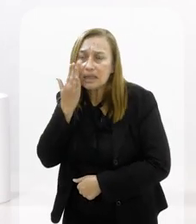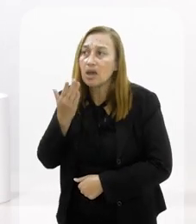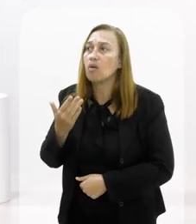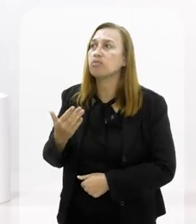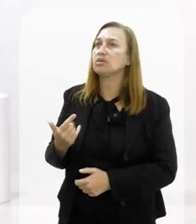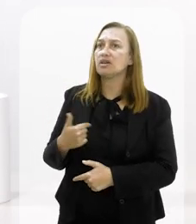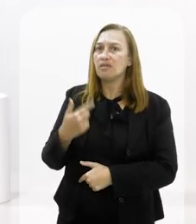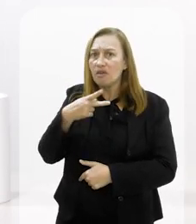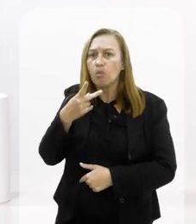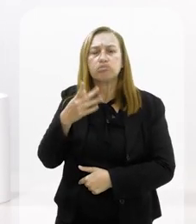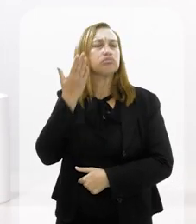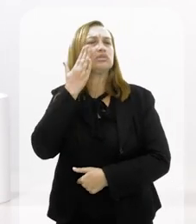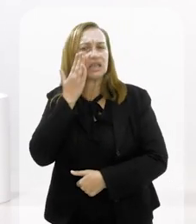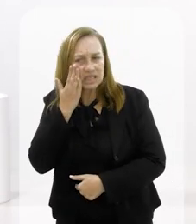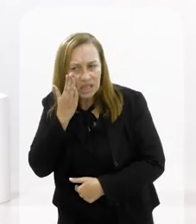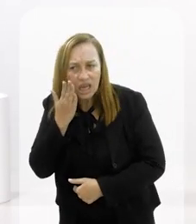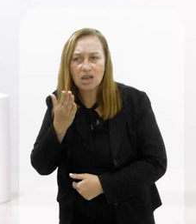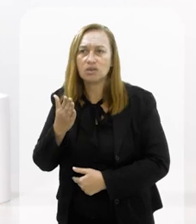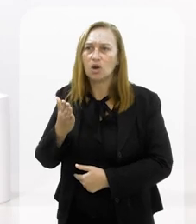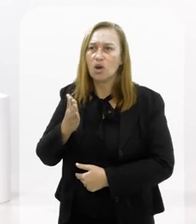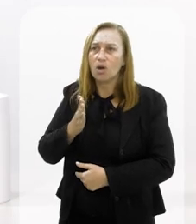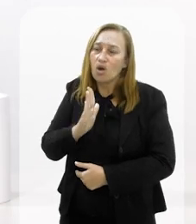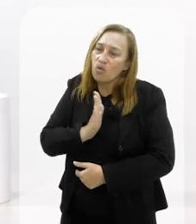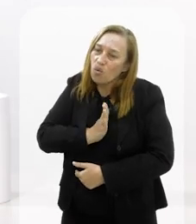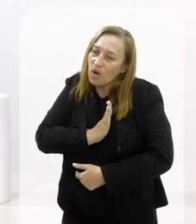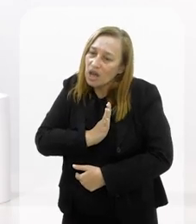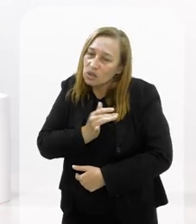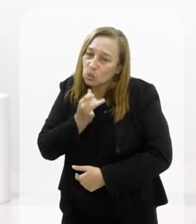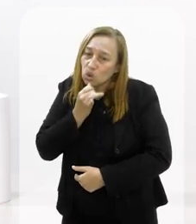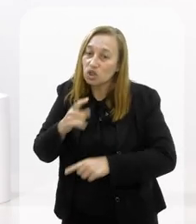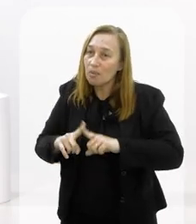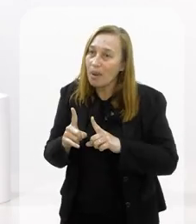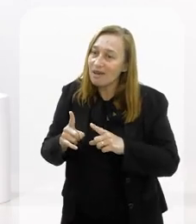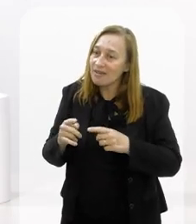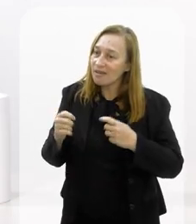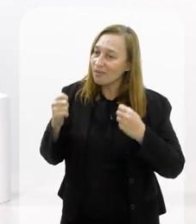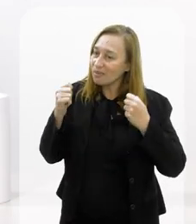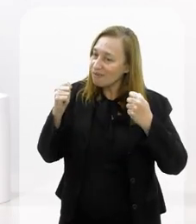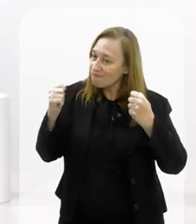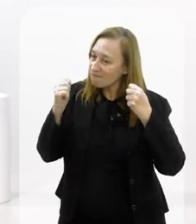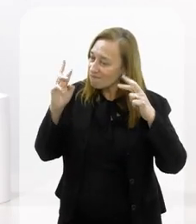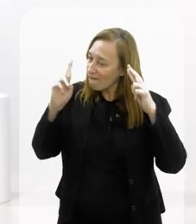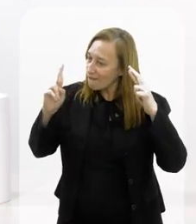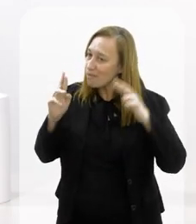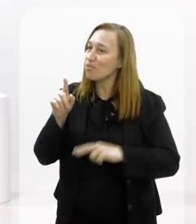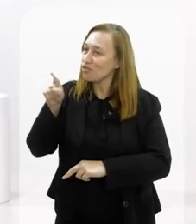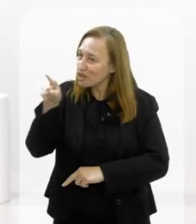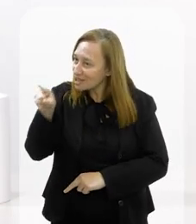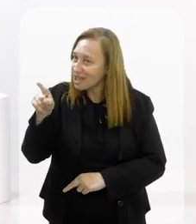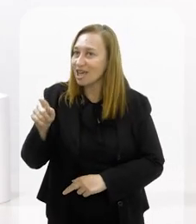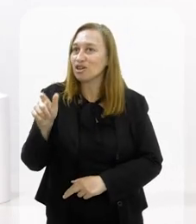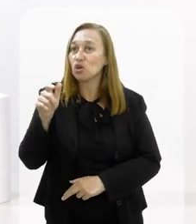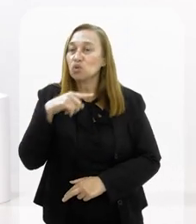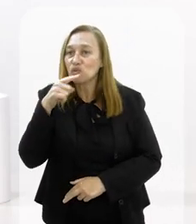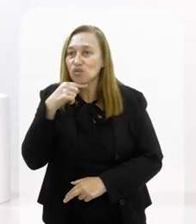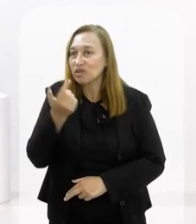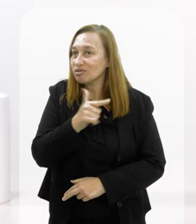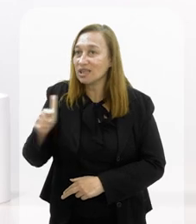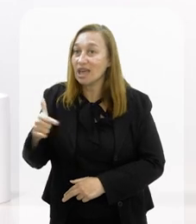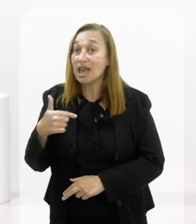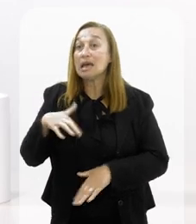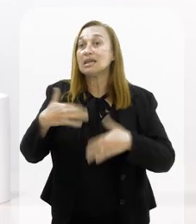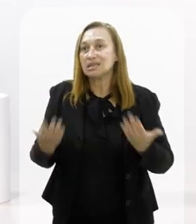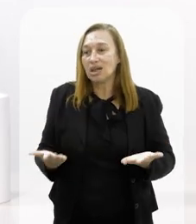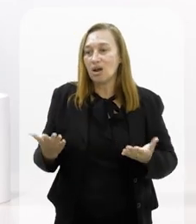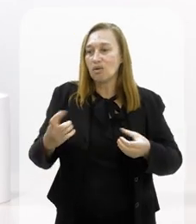imediatamente ela falou a gente entende eh fica com coração apertado mas torce por você sem sombra de dúvida E aí